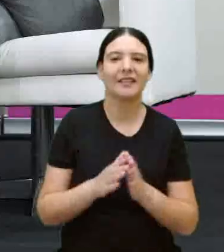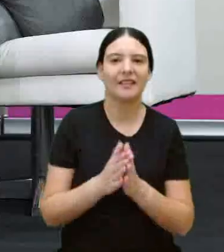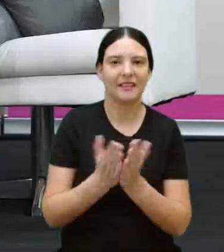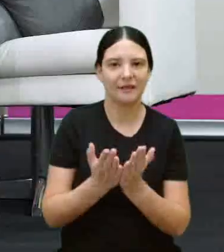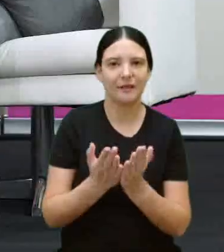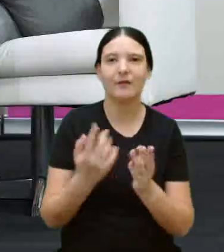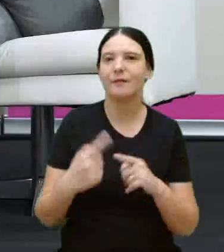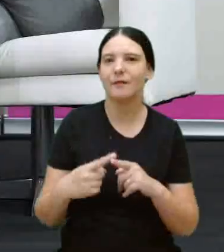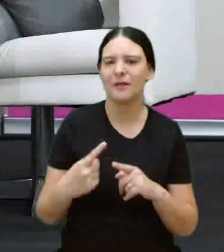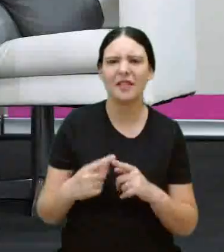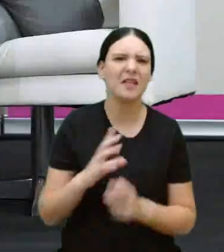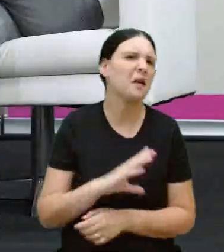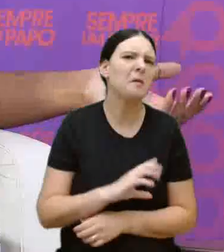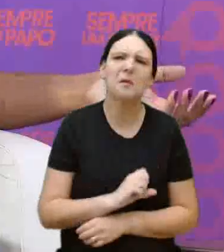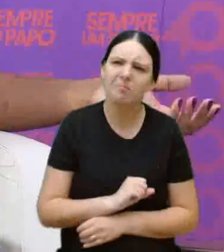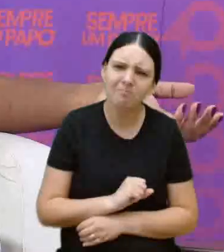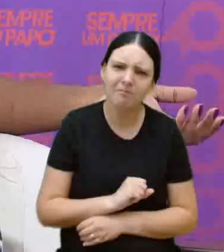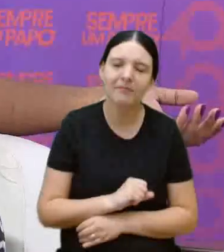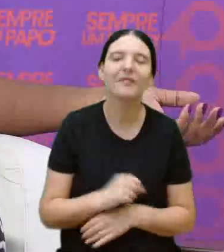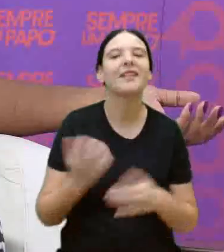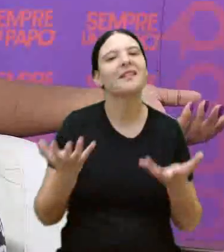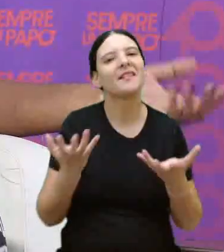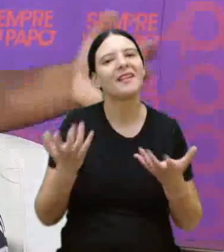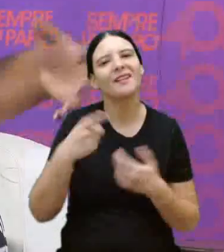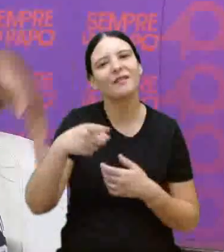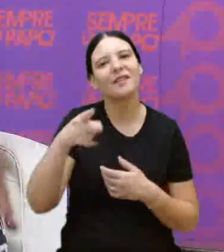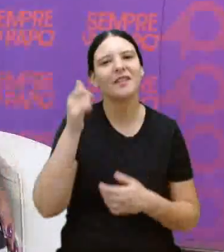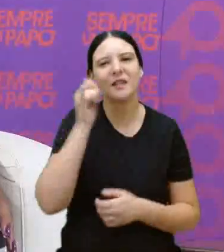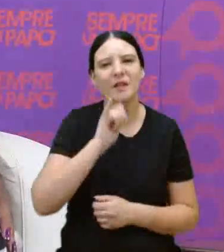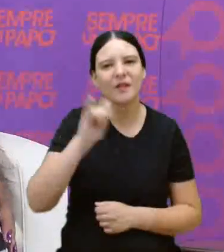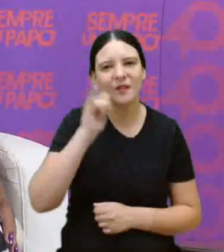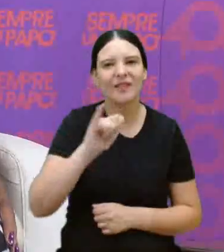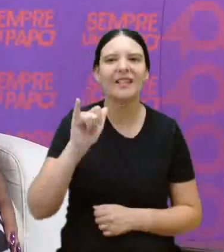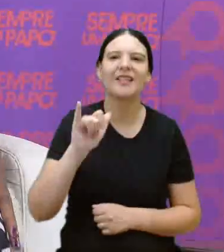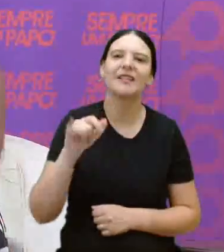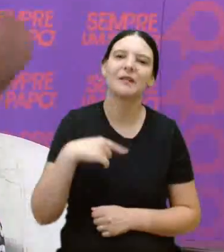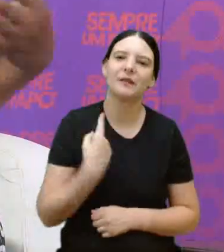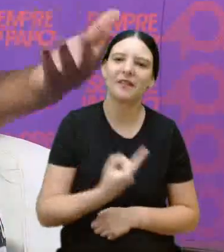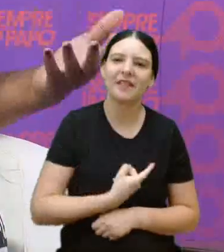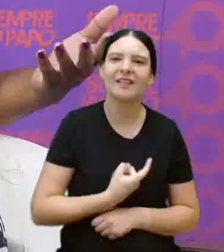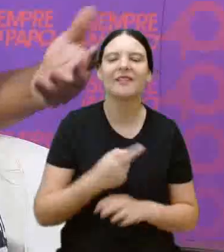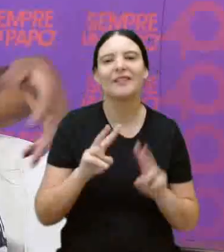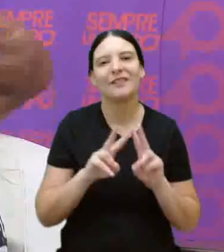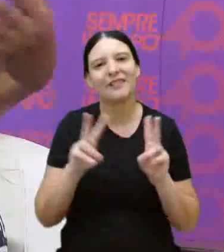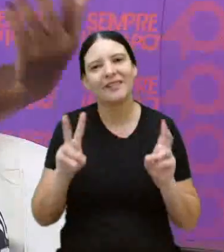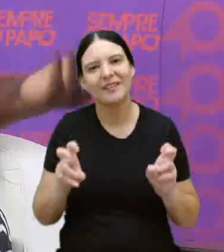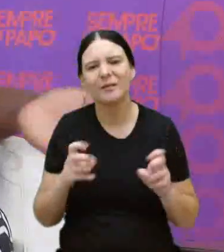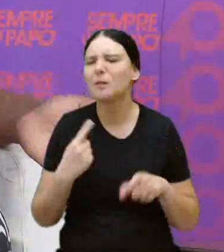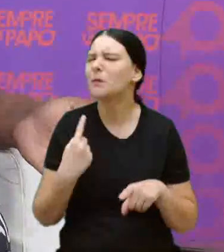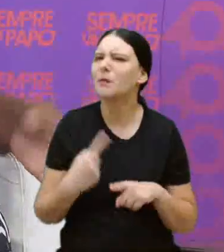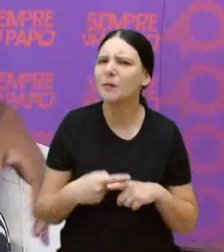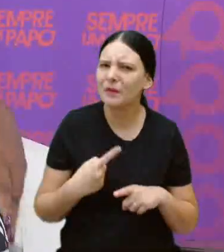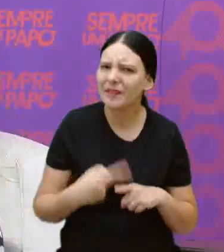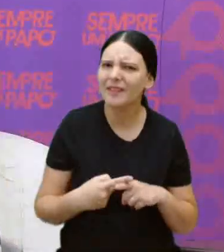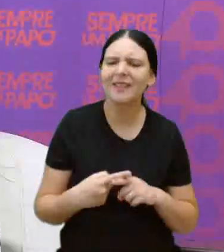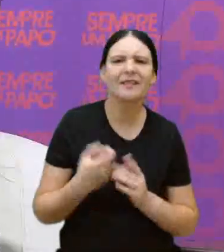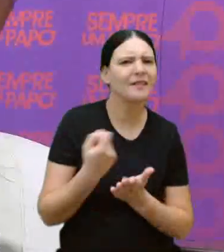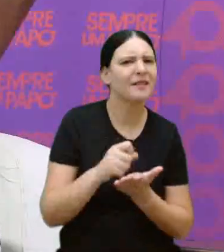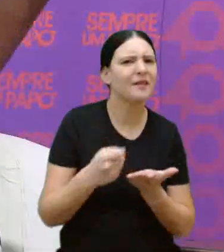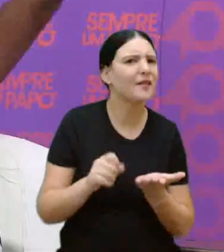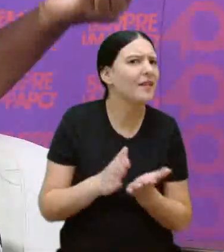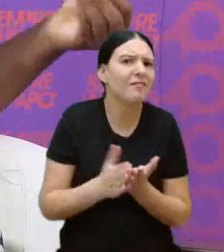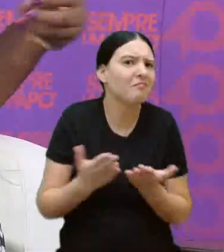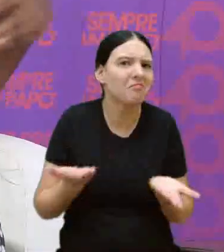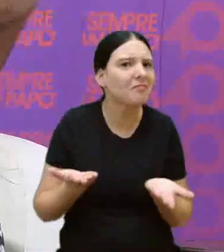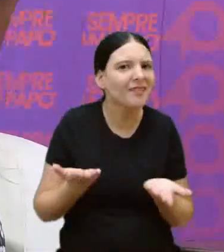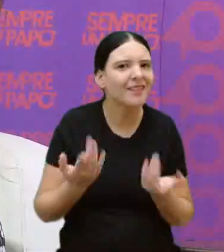Amamos, e eu queria que você começasse contando um pouquinho, Renato, sobre o porquê de escrever esse livro, qual foi a